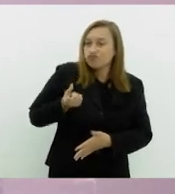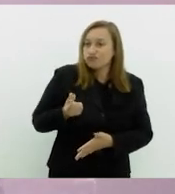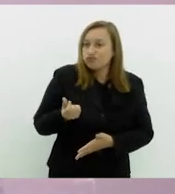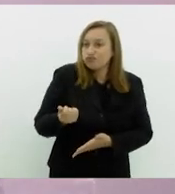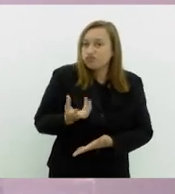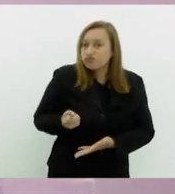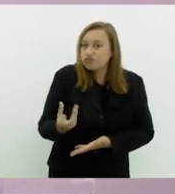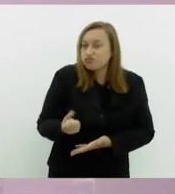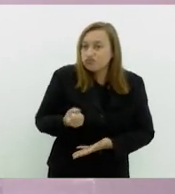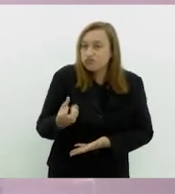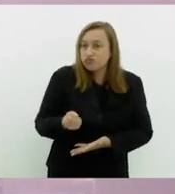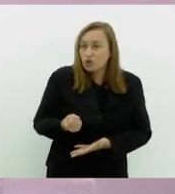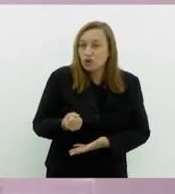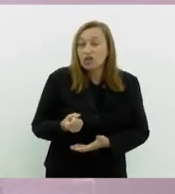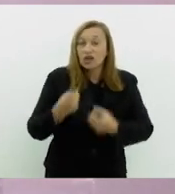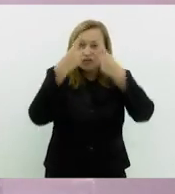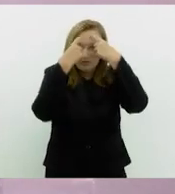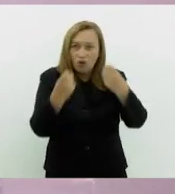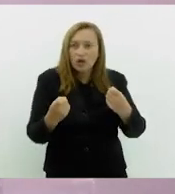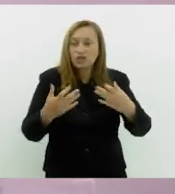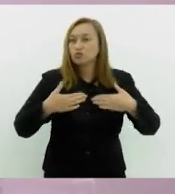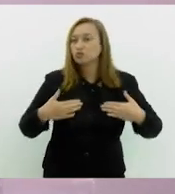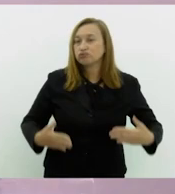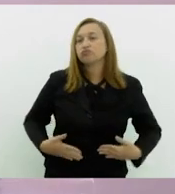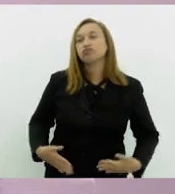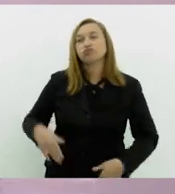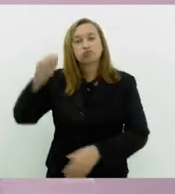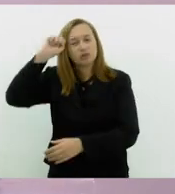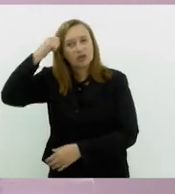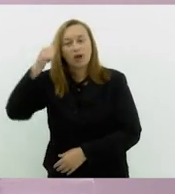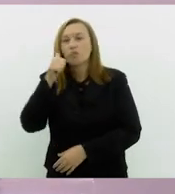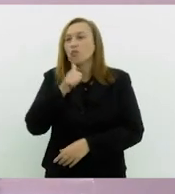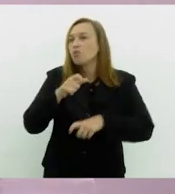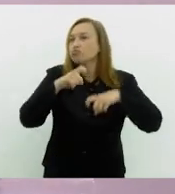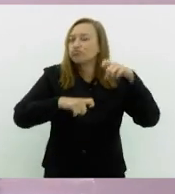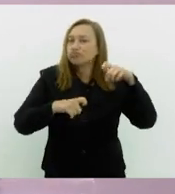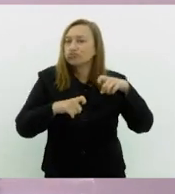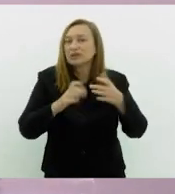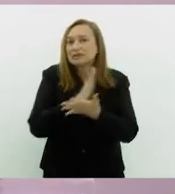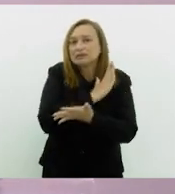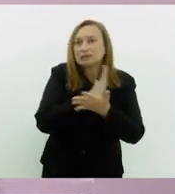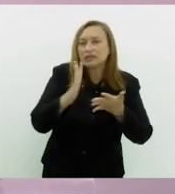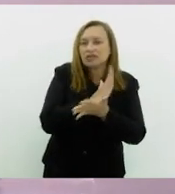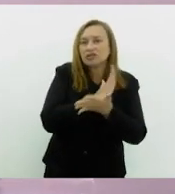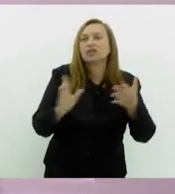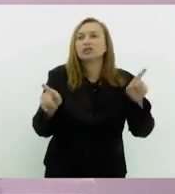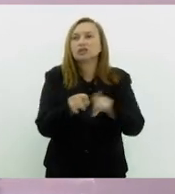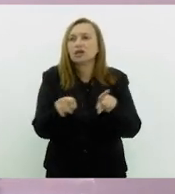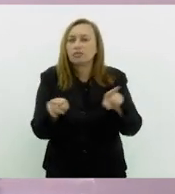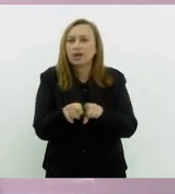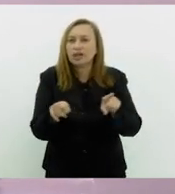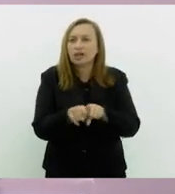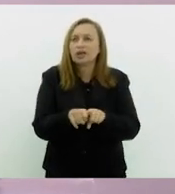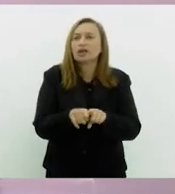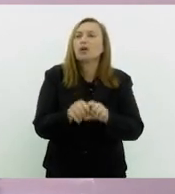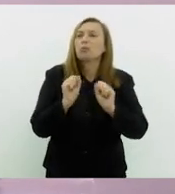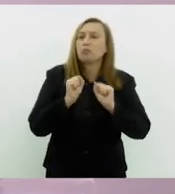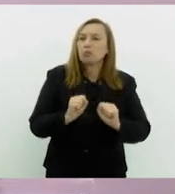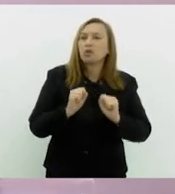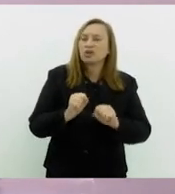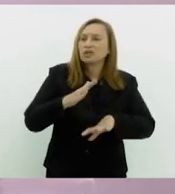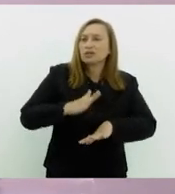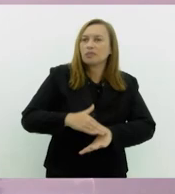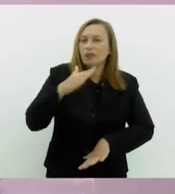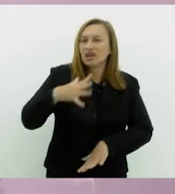violência do corpo negro, em especial das mulheres estupradas e, muitas vezes, também feitas para que pudessem ter